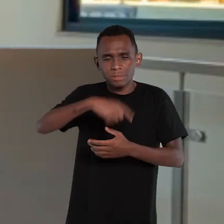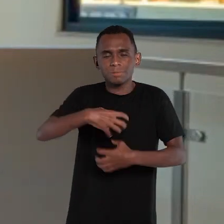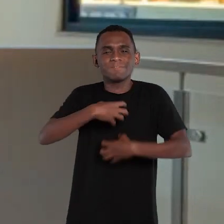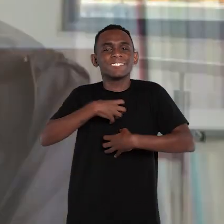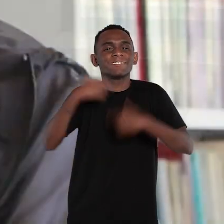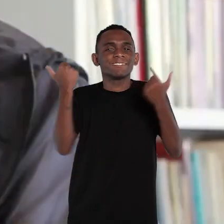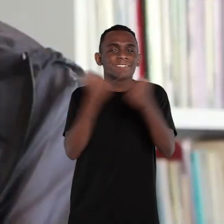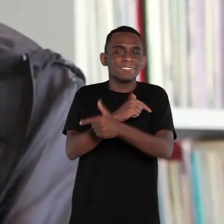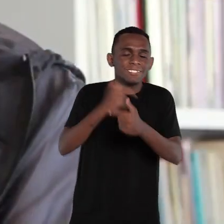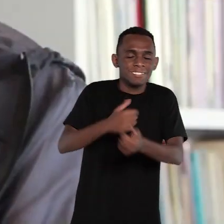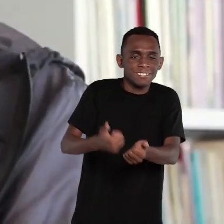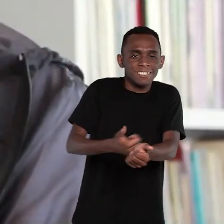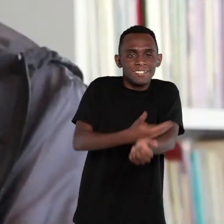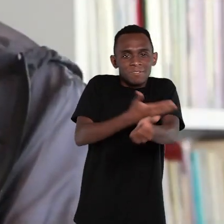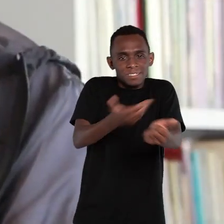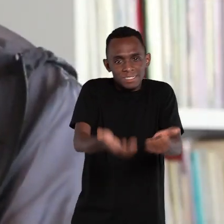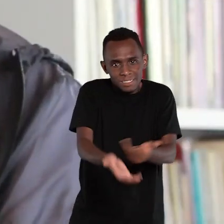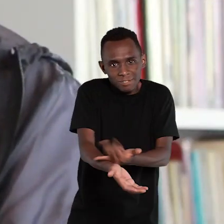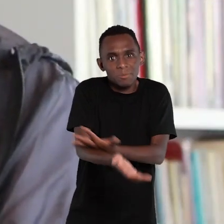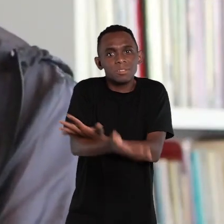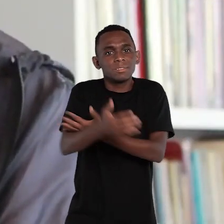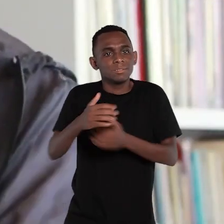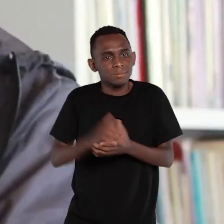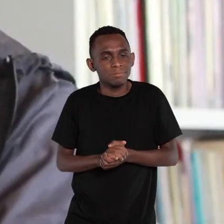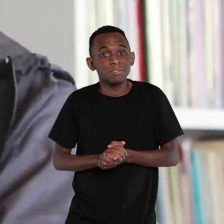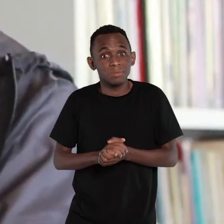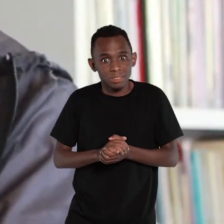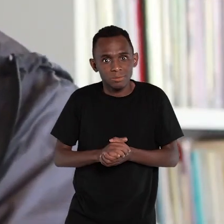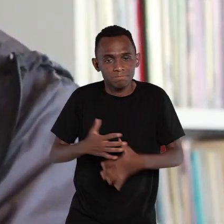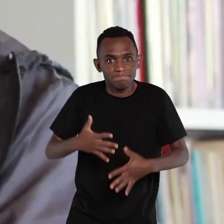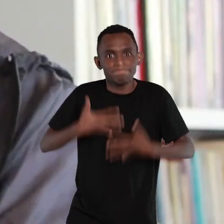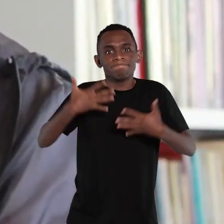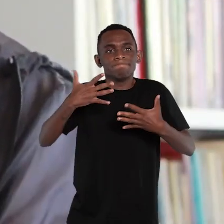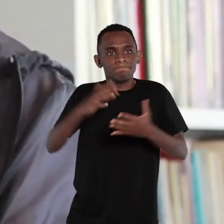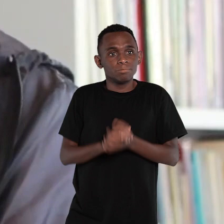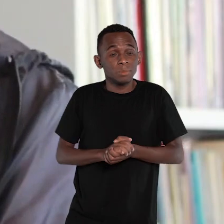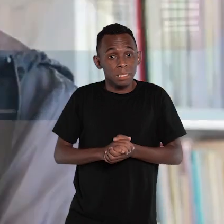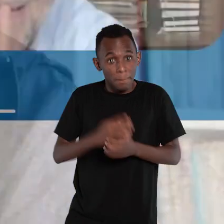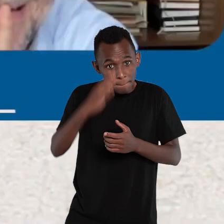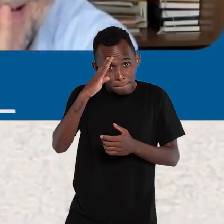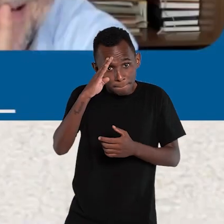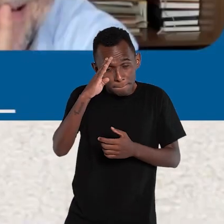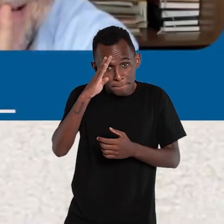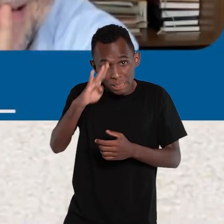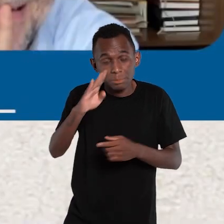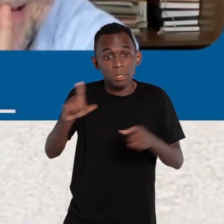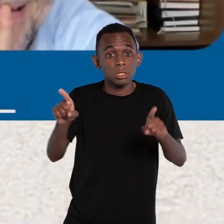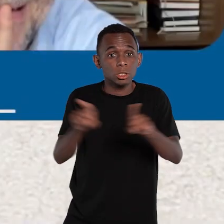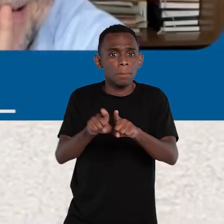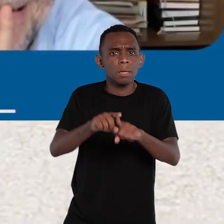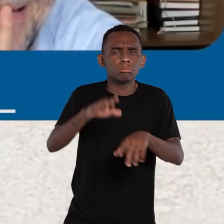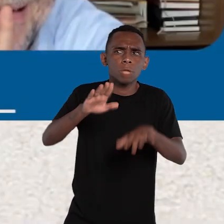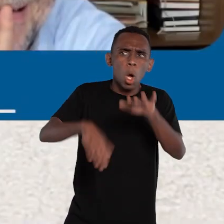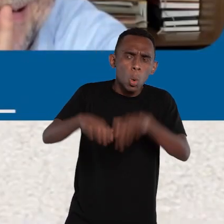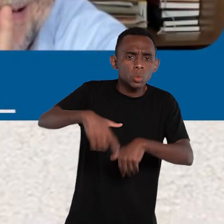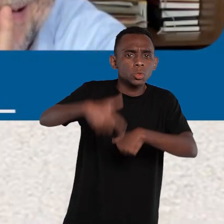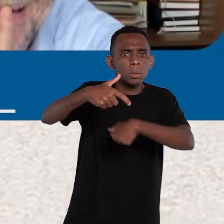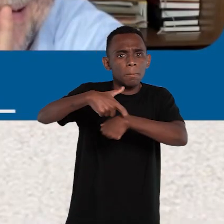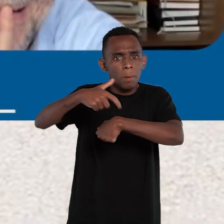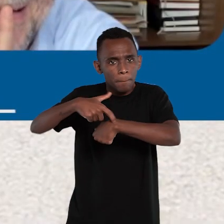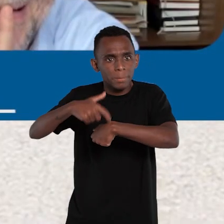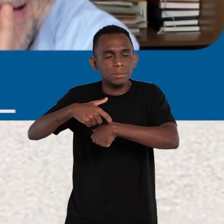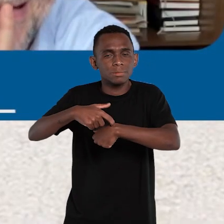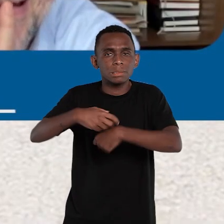vão se divertir, vocês vão se emocionar, vocês vão se surpreender e, principalmente, em alguns